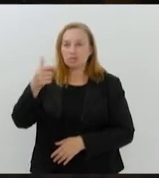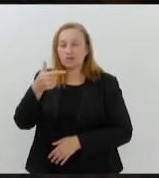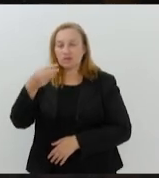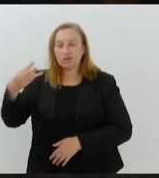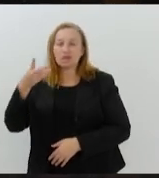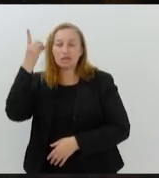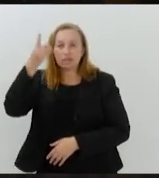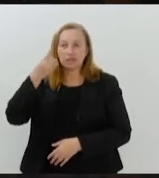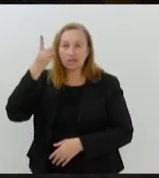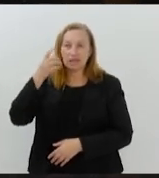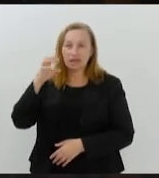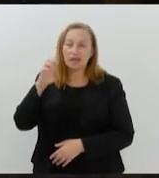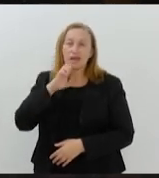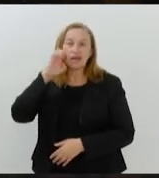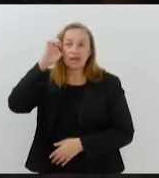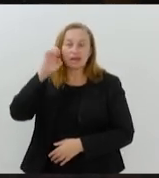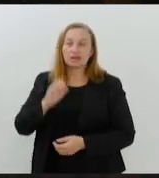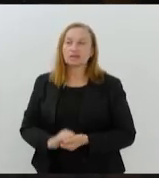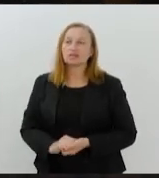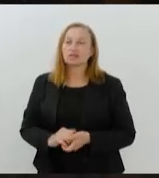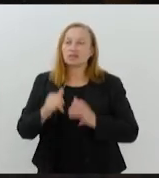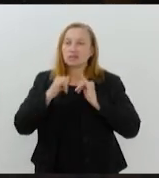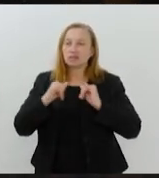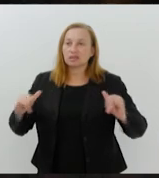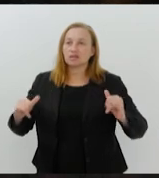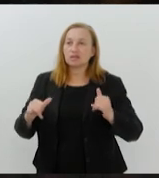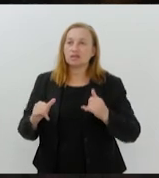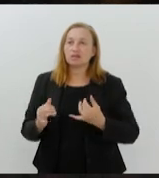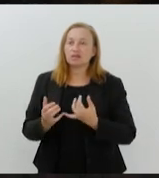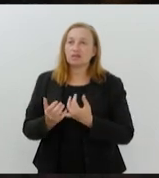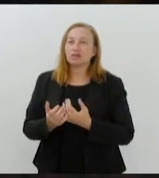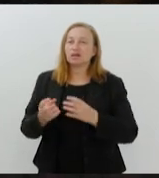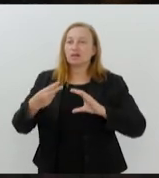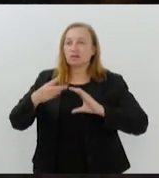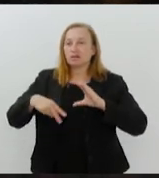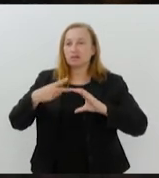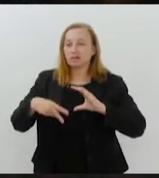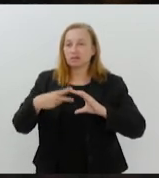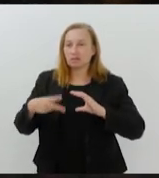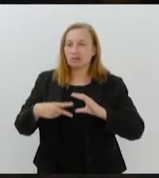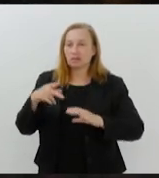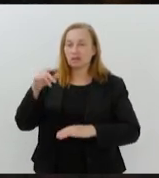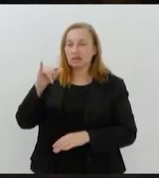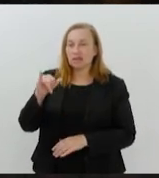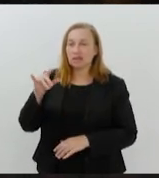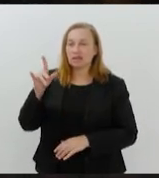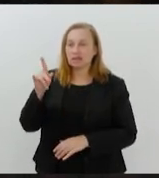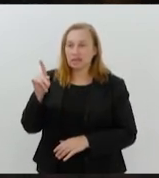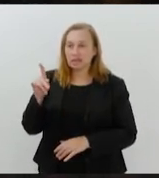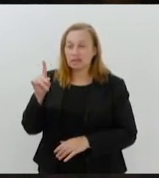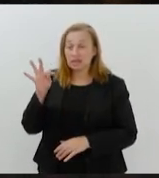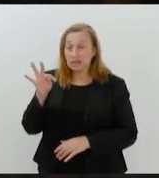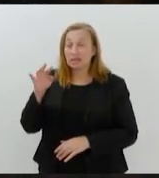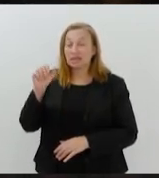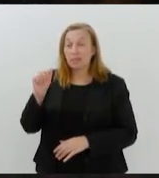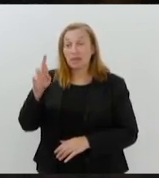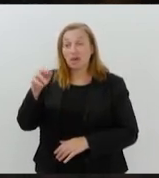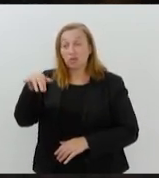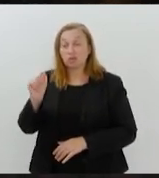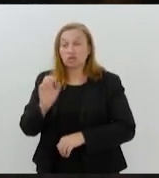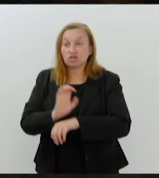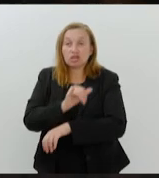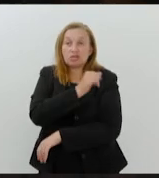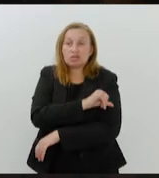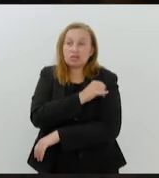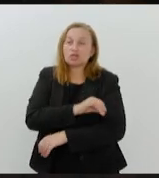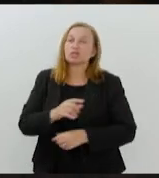Érica Takimoto, que declara a Câmara Municipal de Itaperuna Patrimônio Histórico Cultural do Estado do Rio de Janeiro. Pareceres das